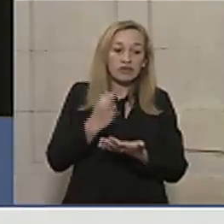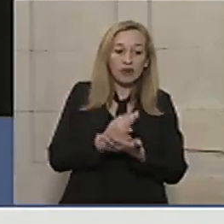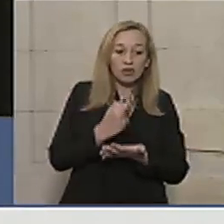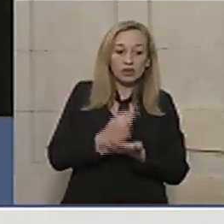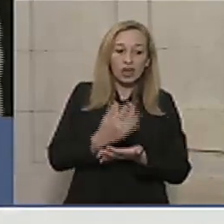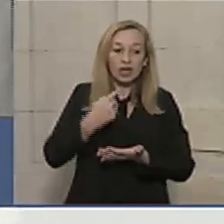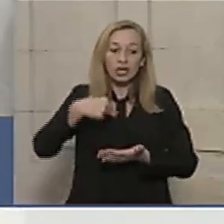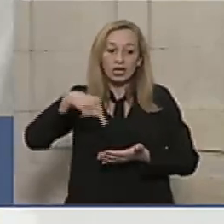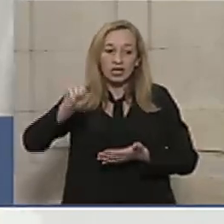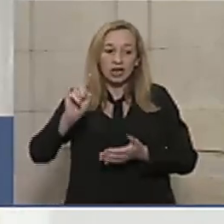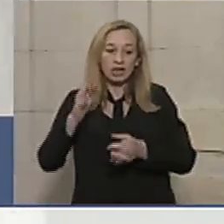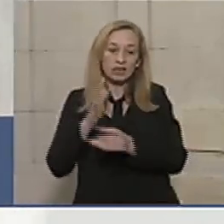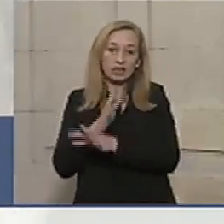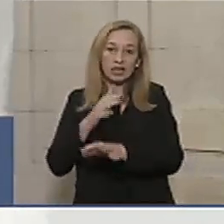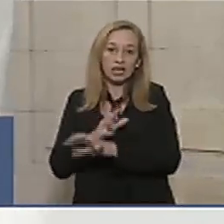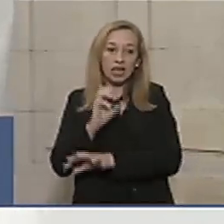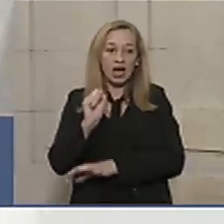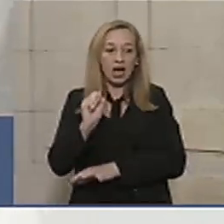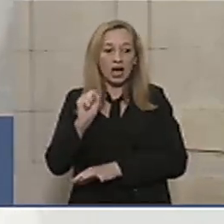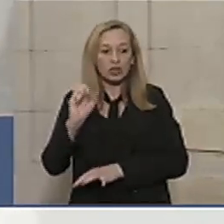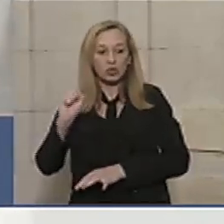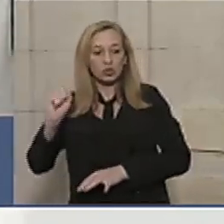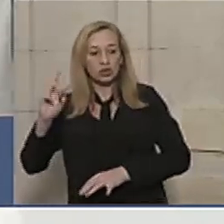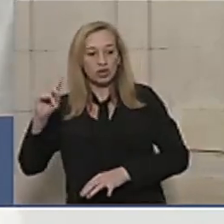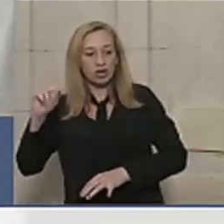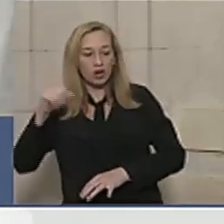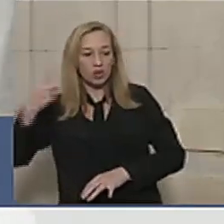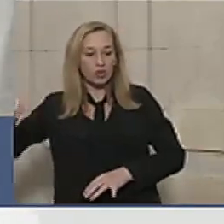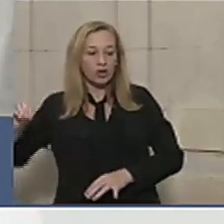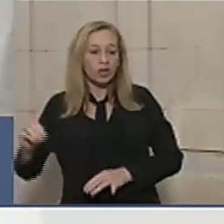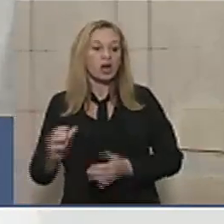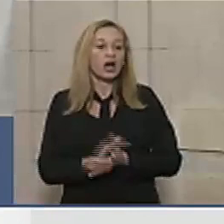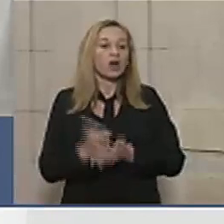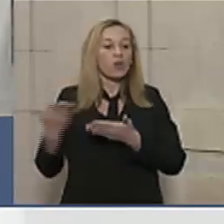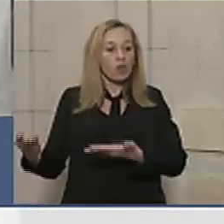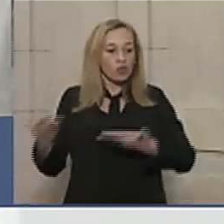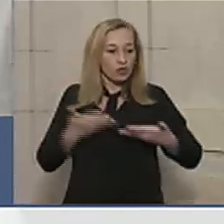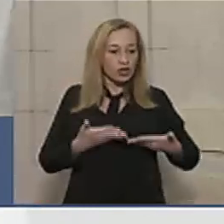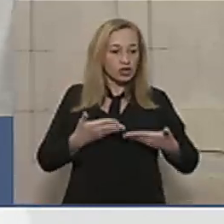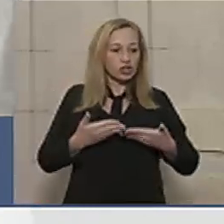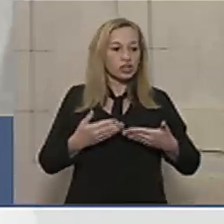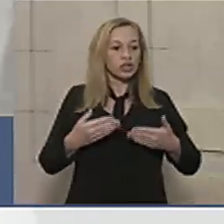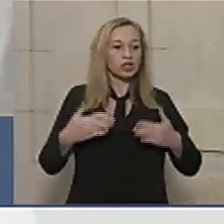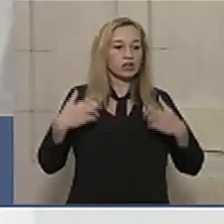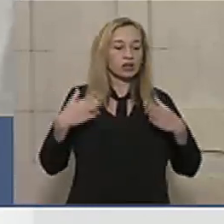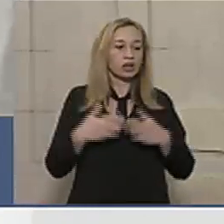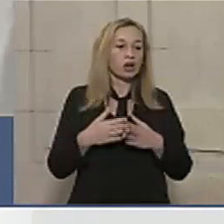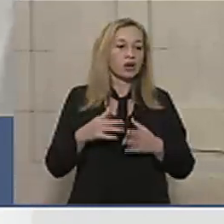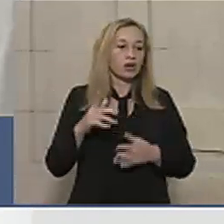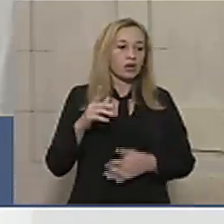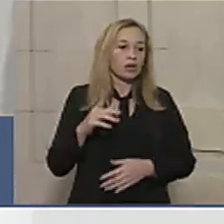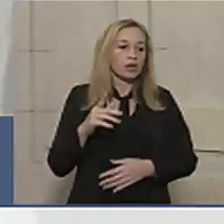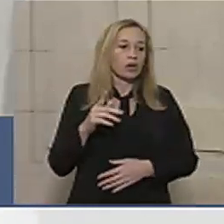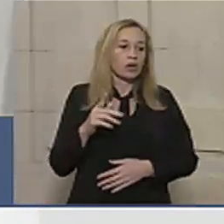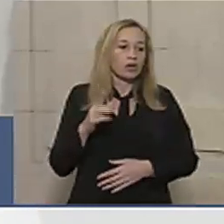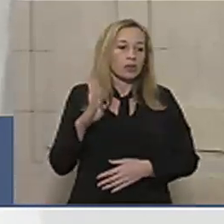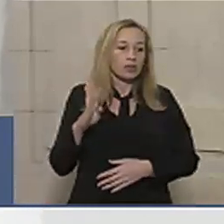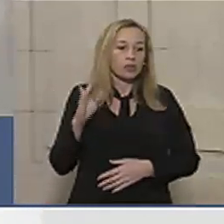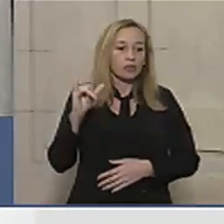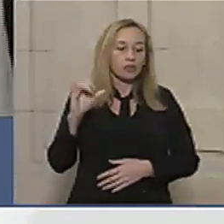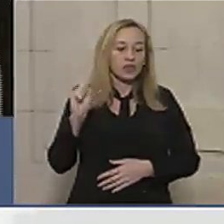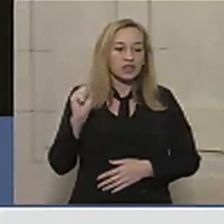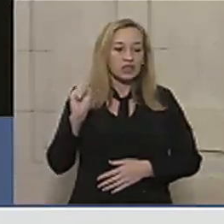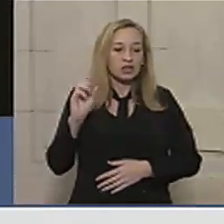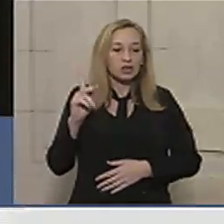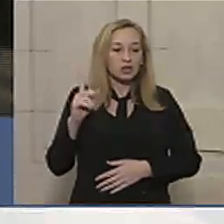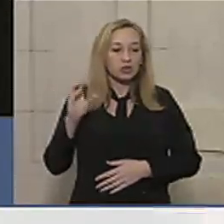Assunção, a convite da Conferência Nacional dos Bispos do Brasil, para uma reunião da Conferência Latino-Americana do Vaticano